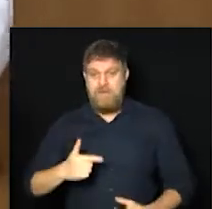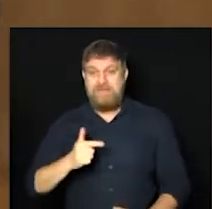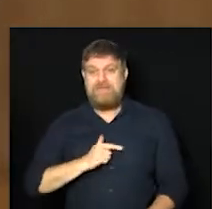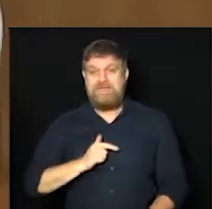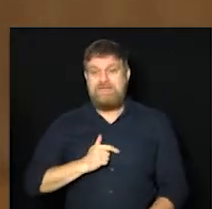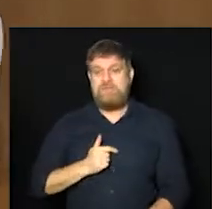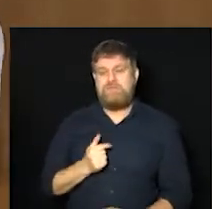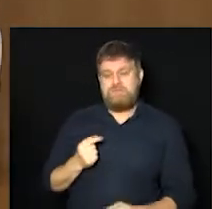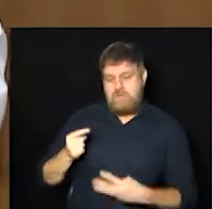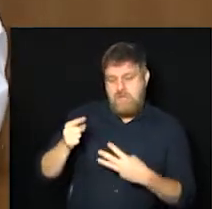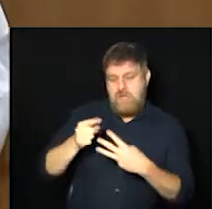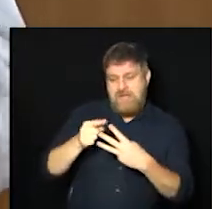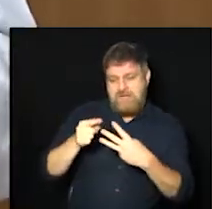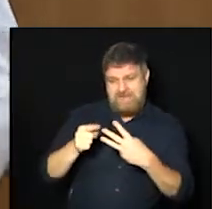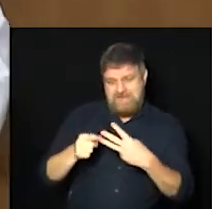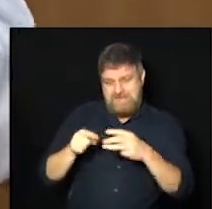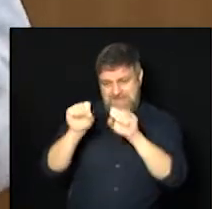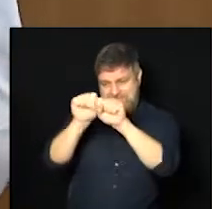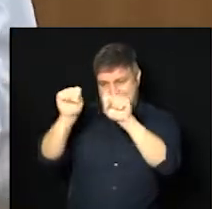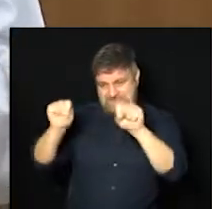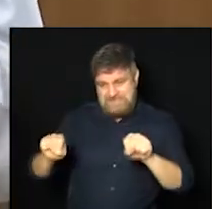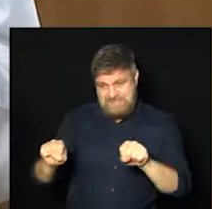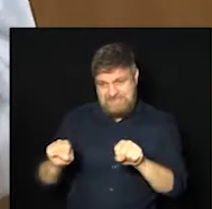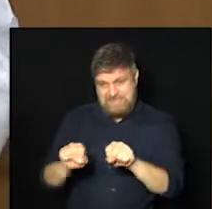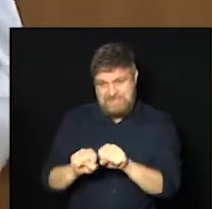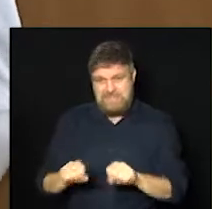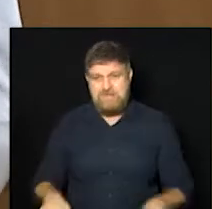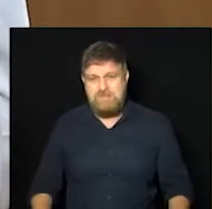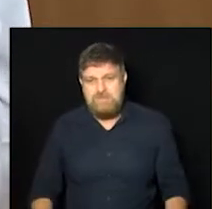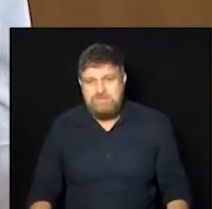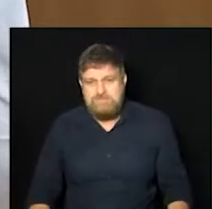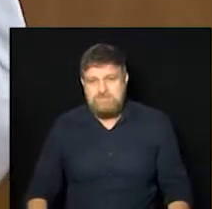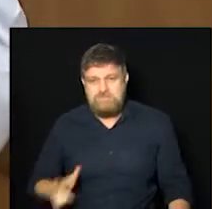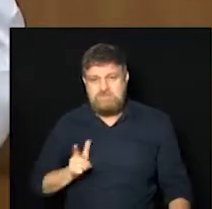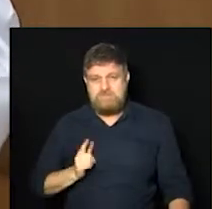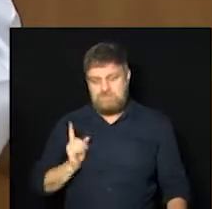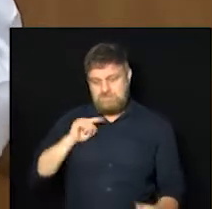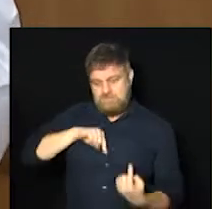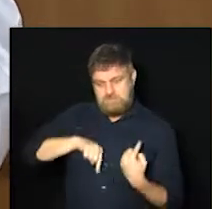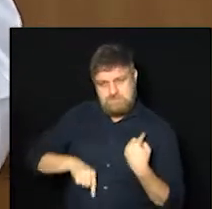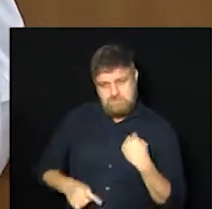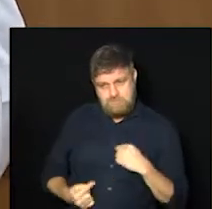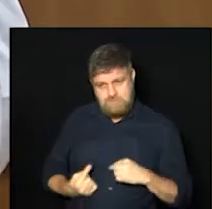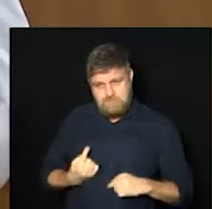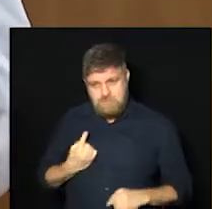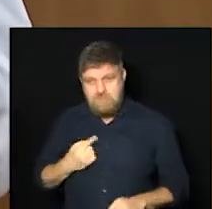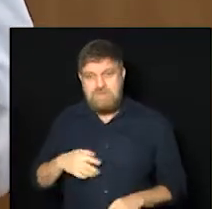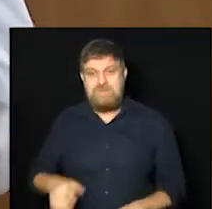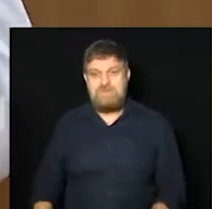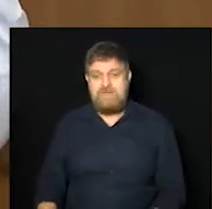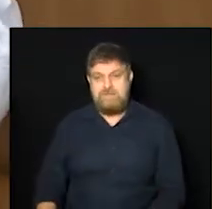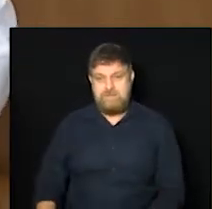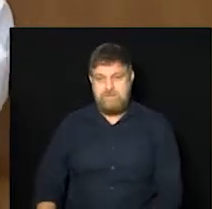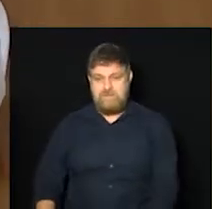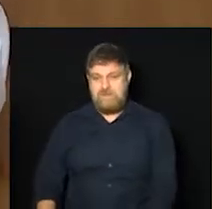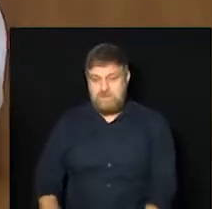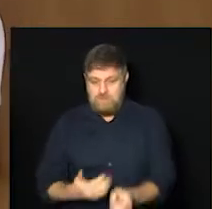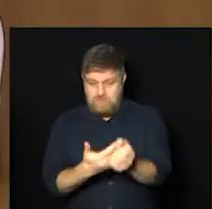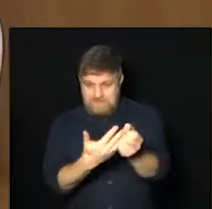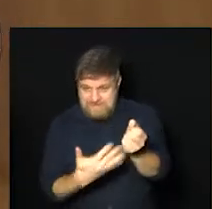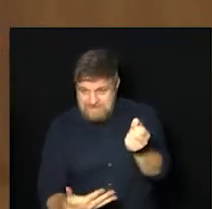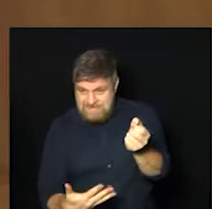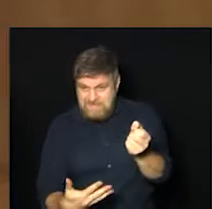três sistemas de circulação. Uma é arterial,